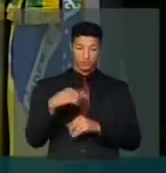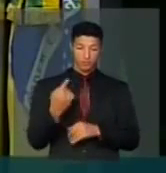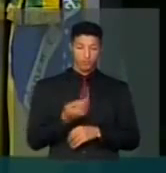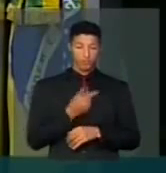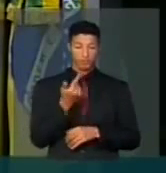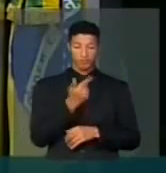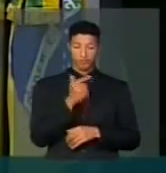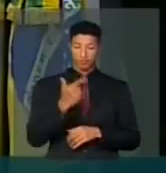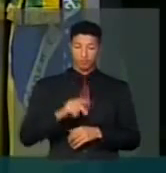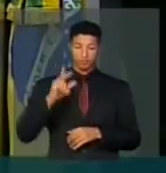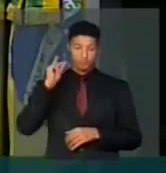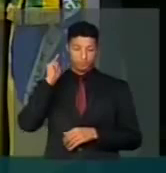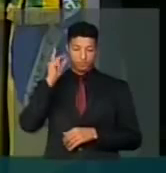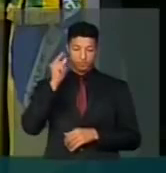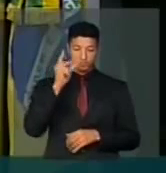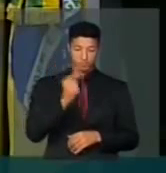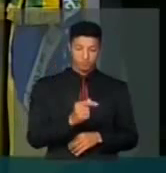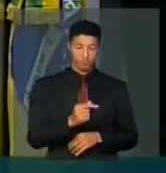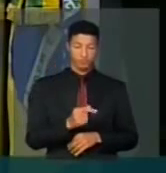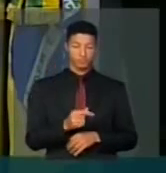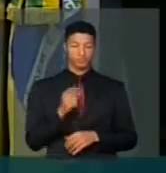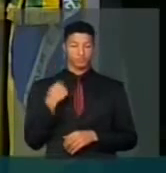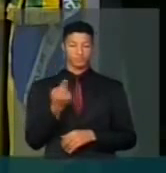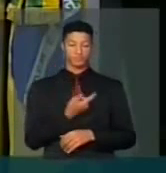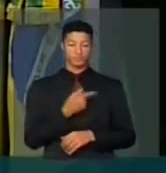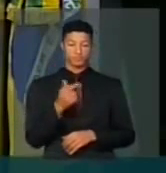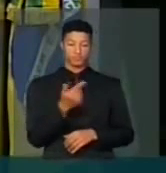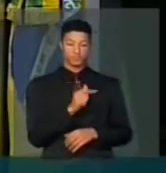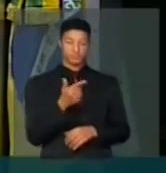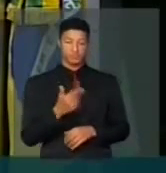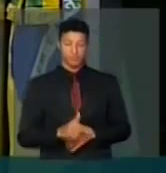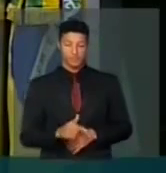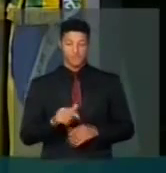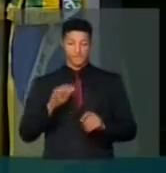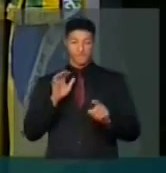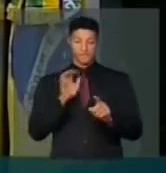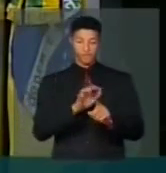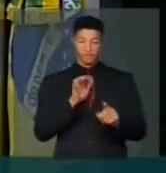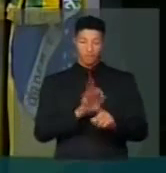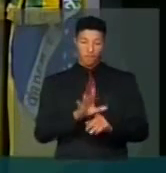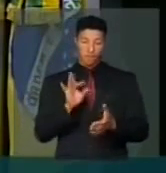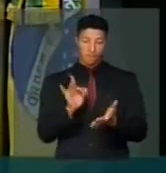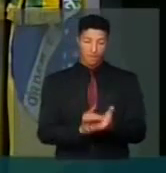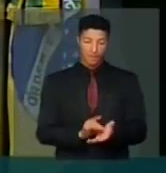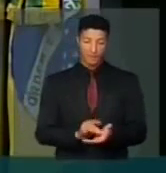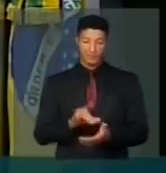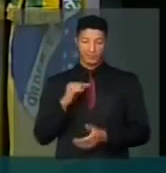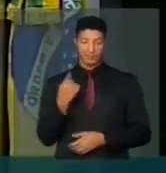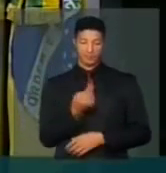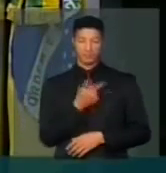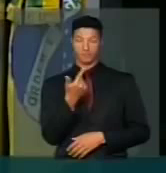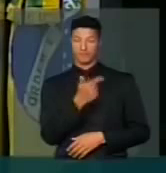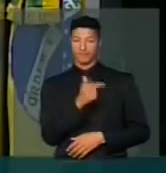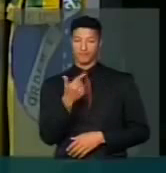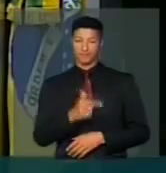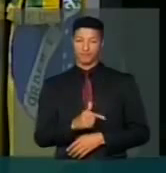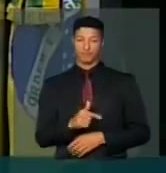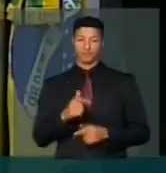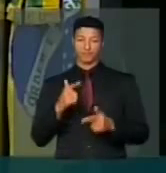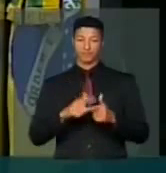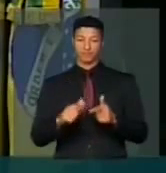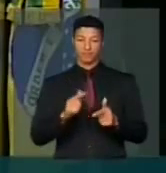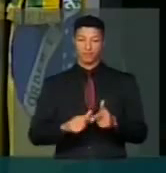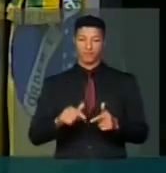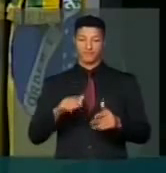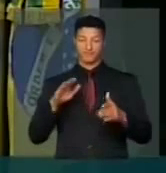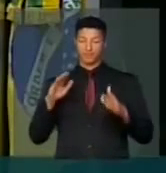não temos histórico de terrorismo, que nós não temos ameaças concretas, que nós não temos problemas